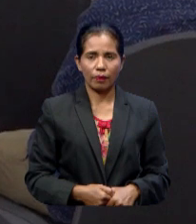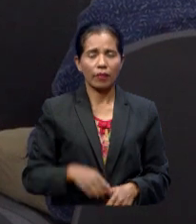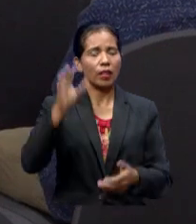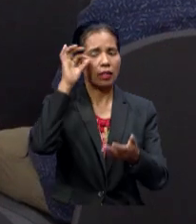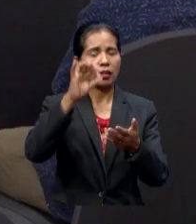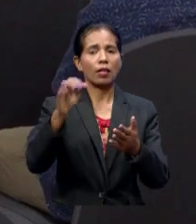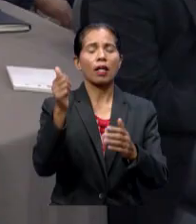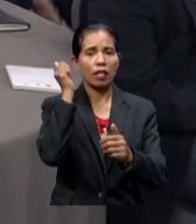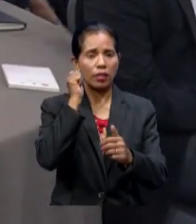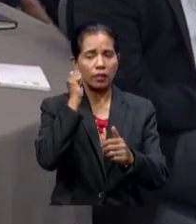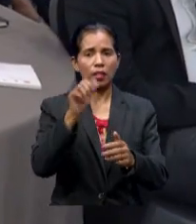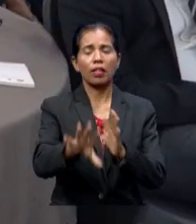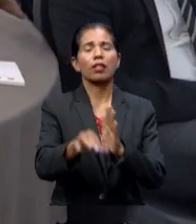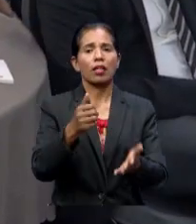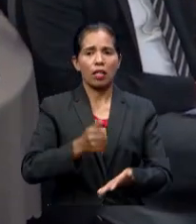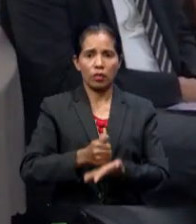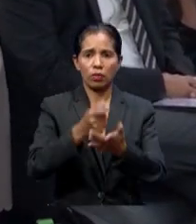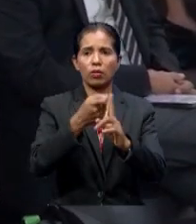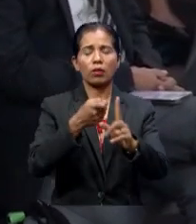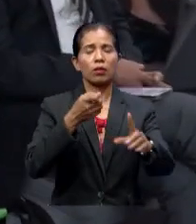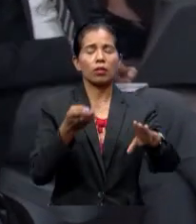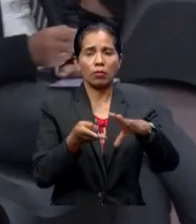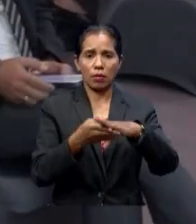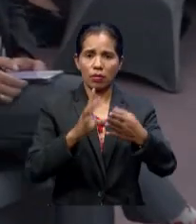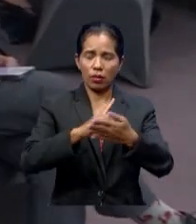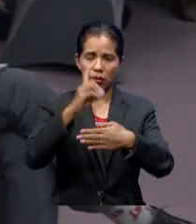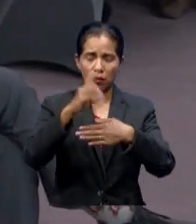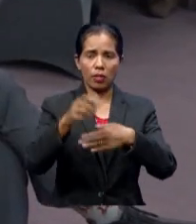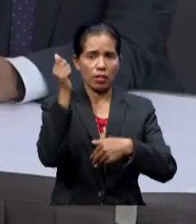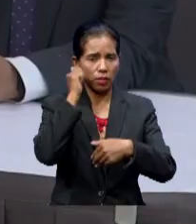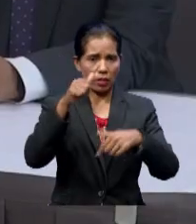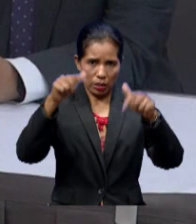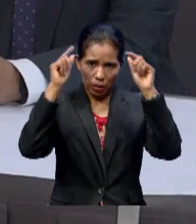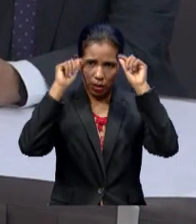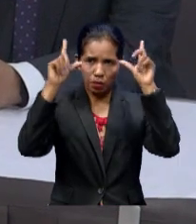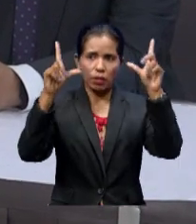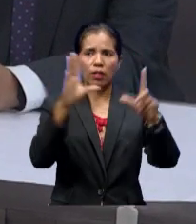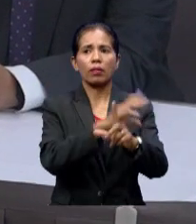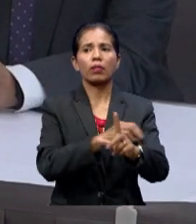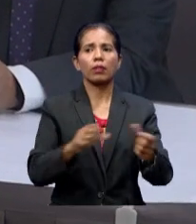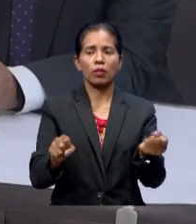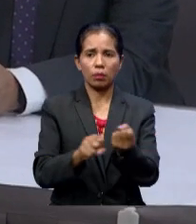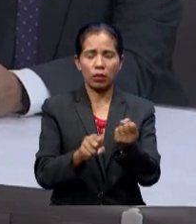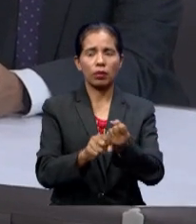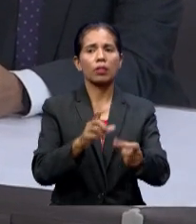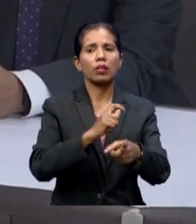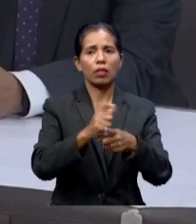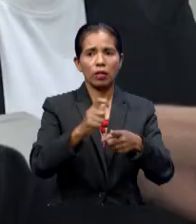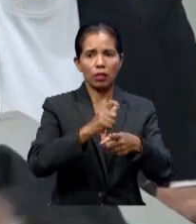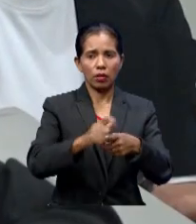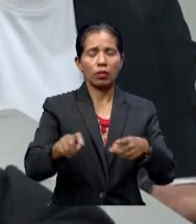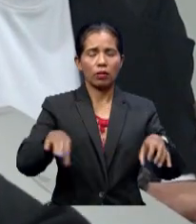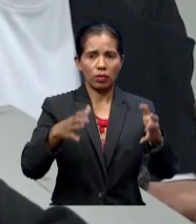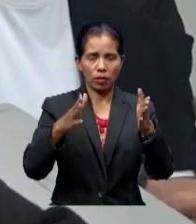Sekretariado ASEAN hetang apoyo lihusi Banco Desenvolvimento Asiático ia Timor-Leste, hodi apoyo treinamento ba